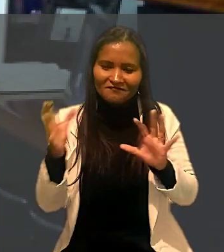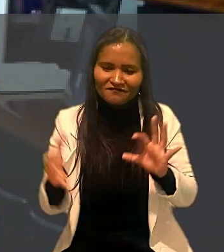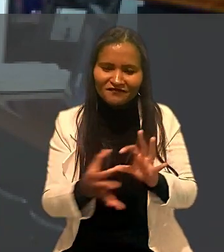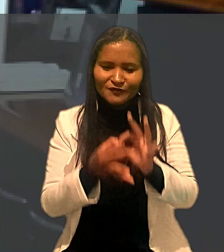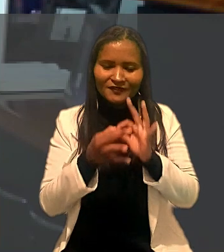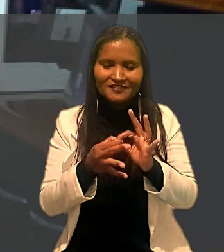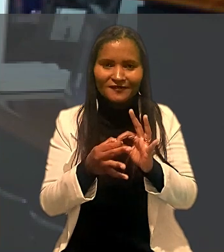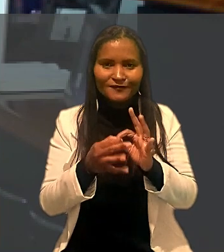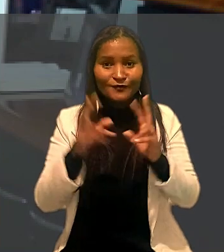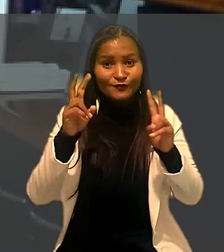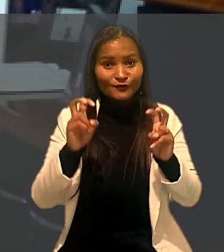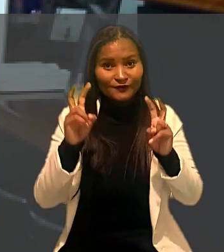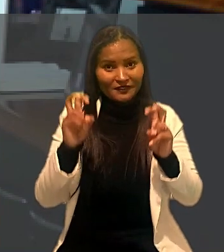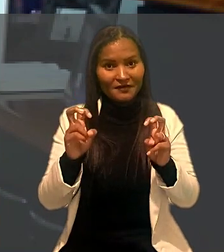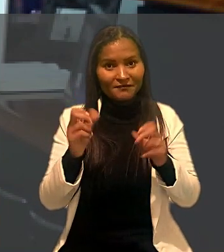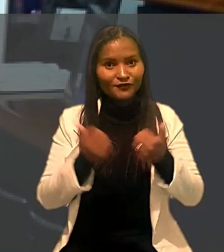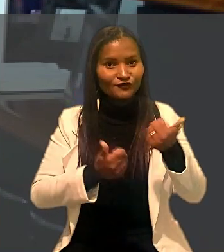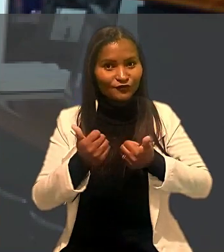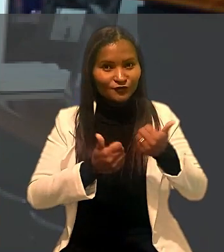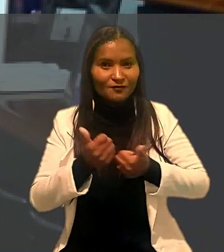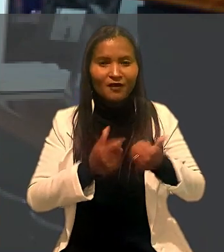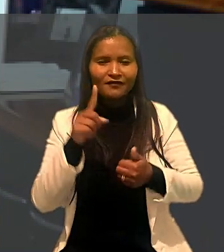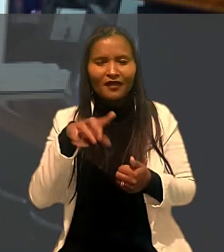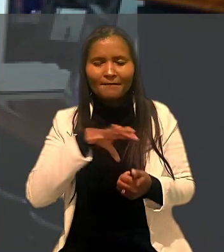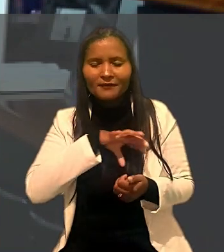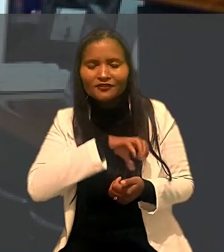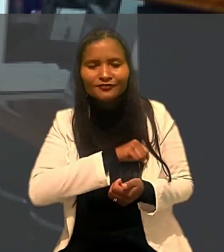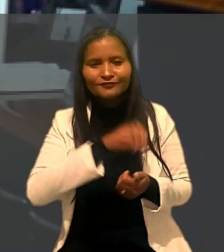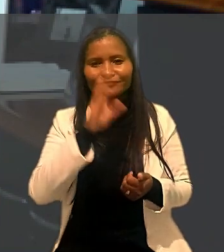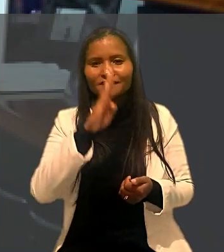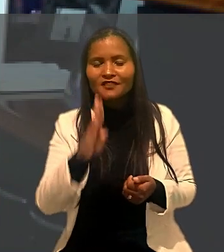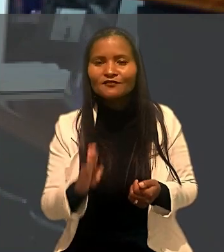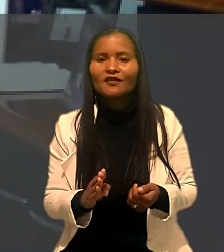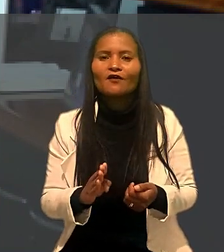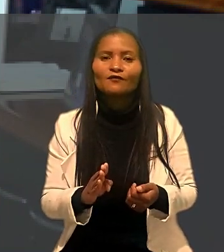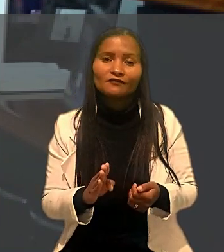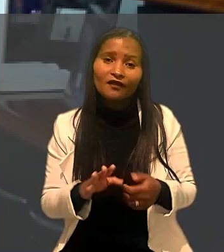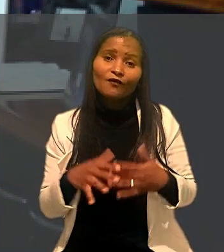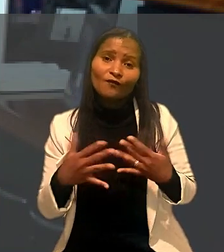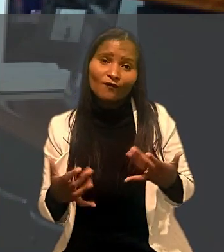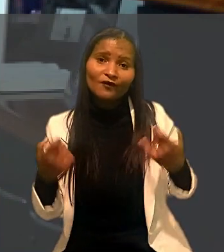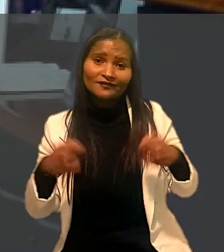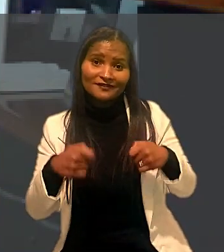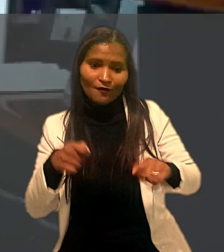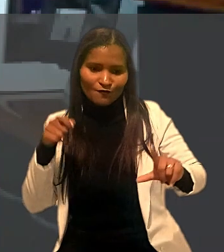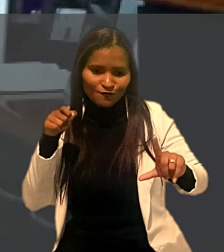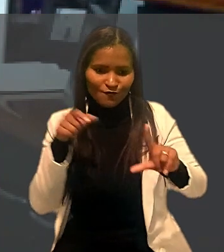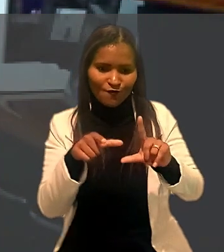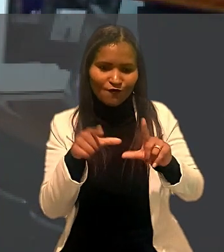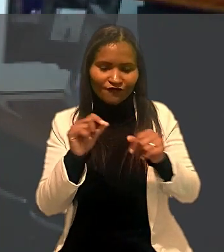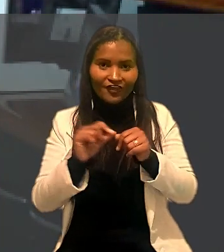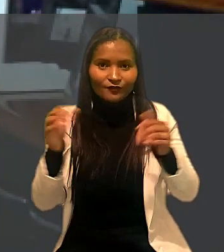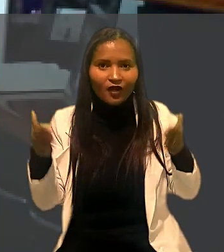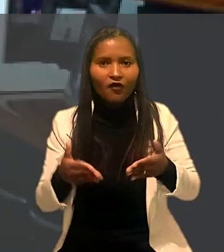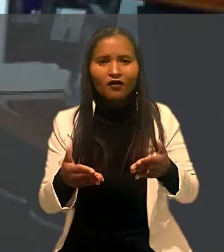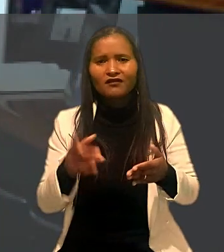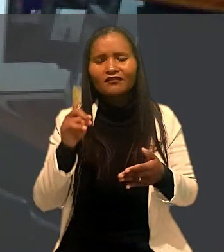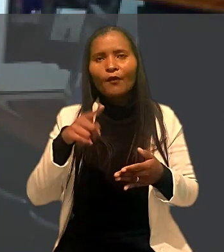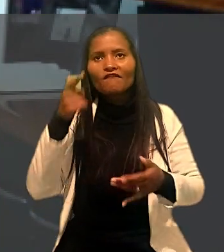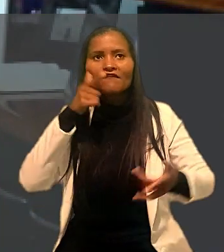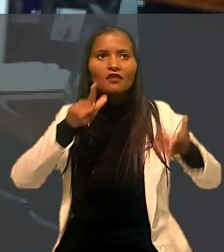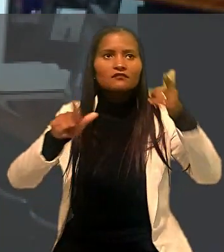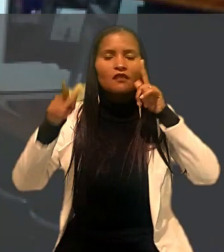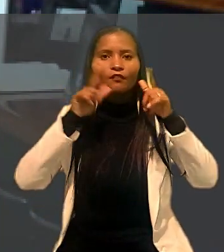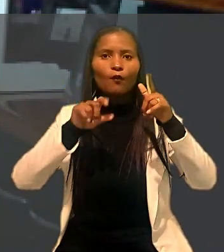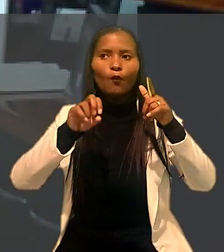uma vinculação do tema do futebol, que é a paixão nacional, com a necessidade de que o gol que seja marcado agora não é